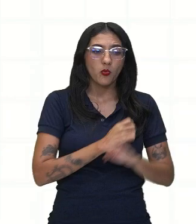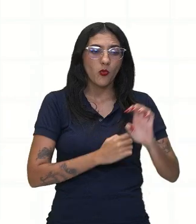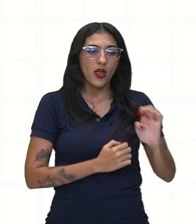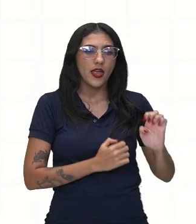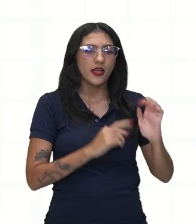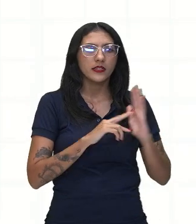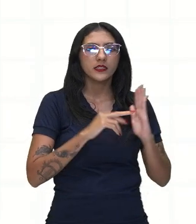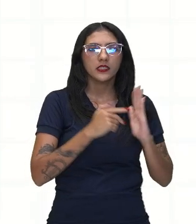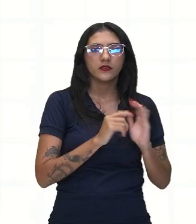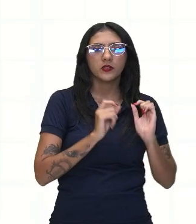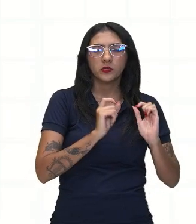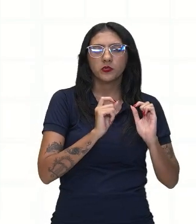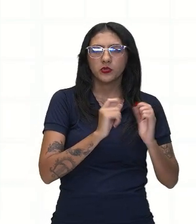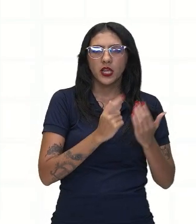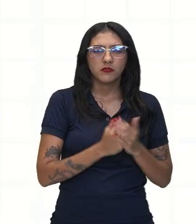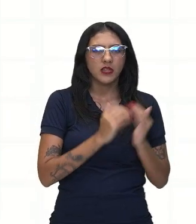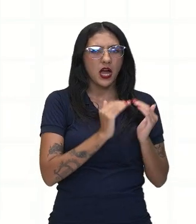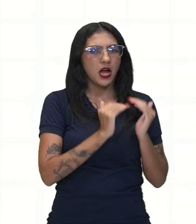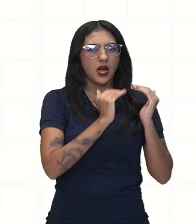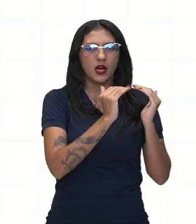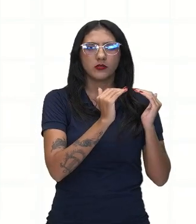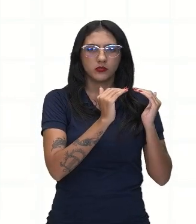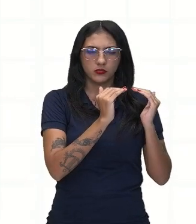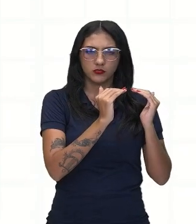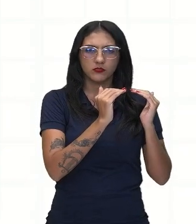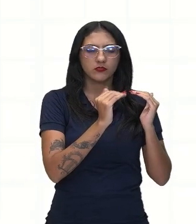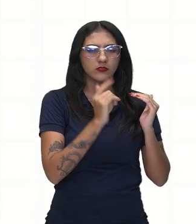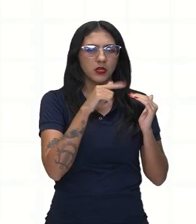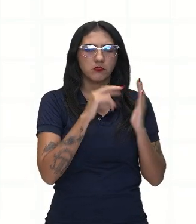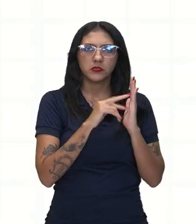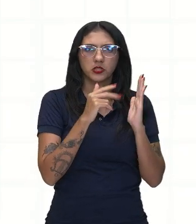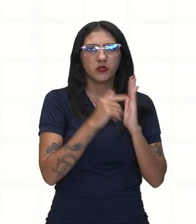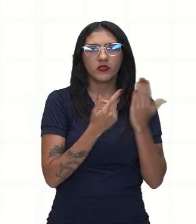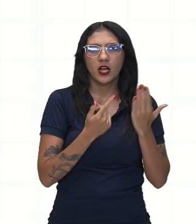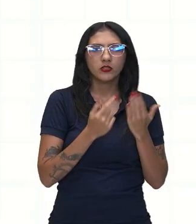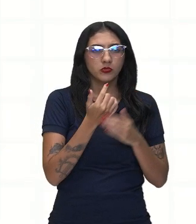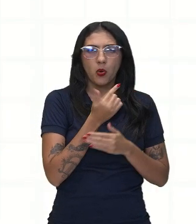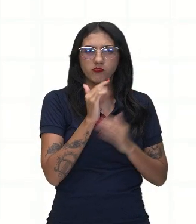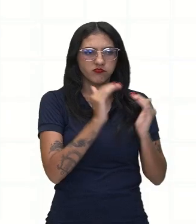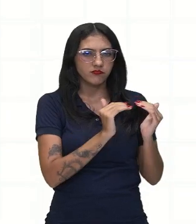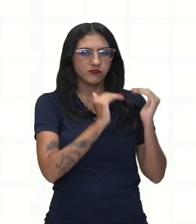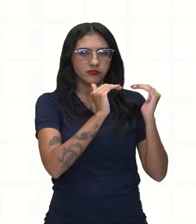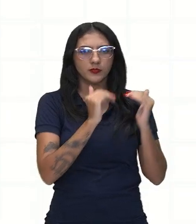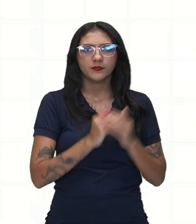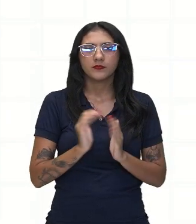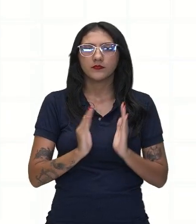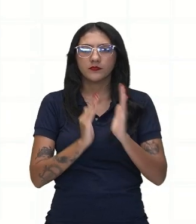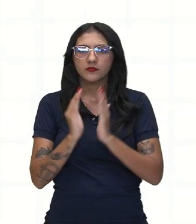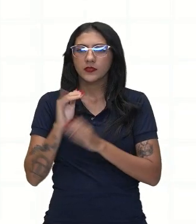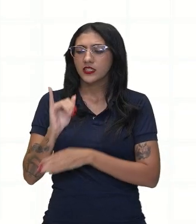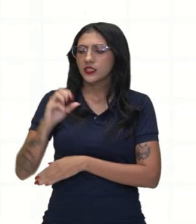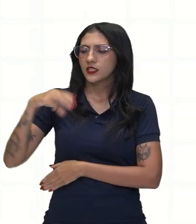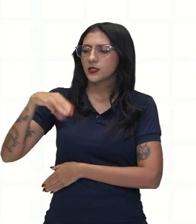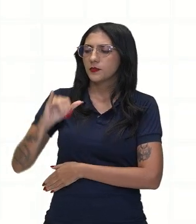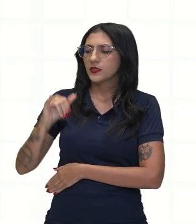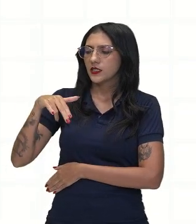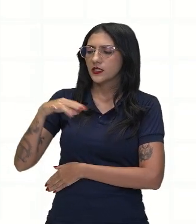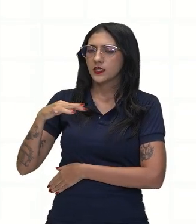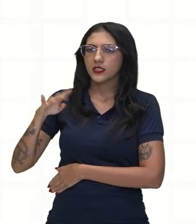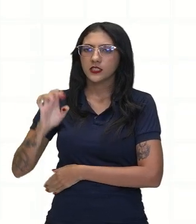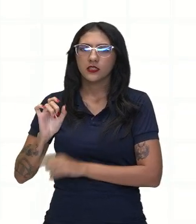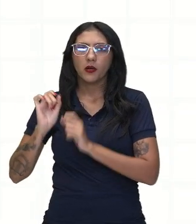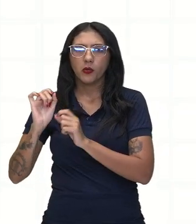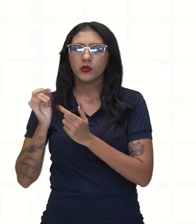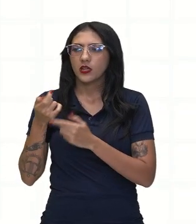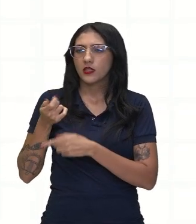é alto, excelente, né? Que está ali no outro patamar. E iminente com I se refere ao que está